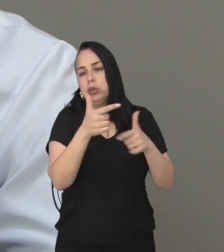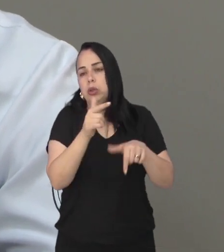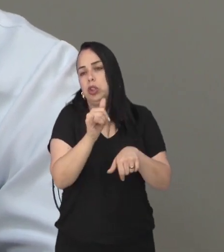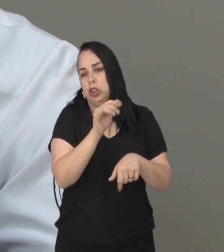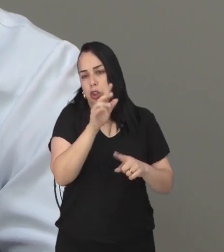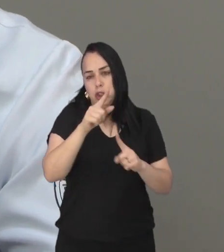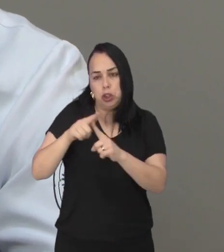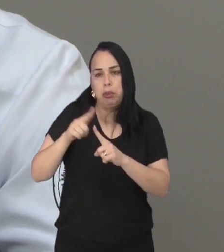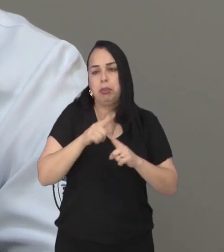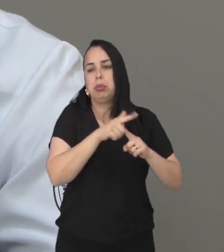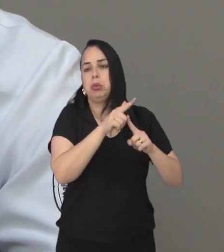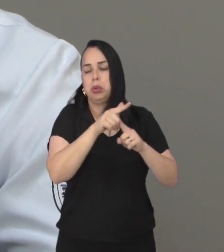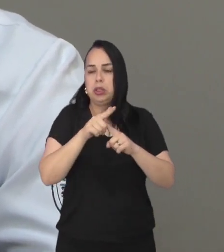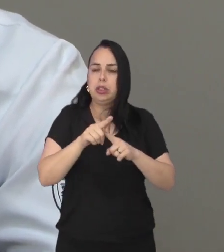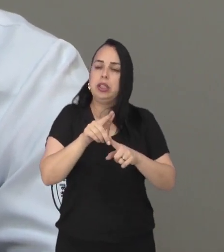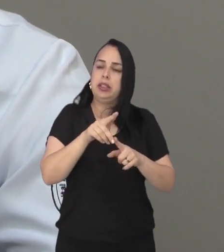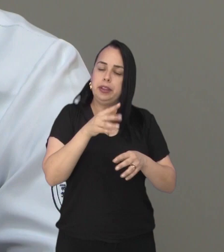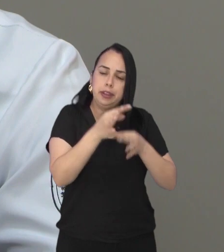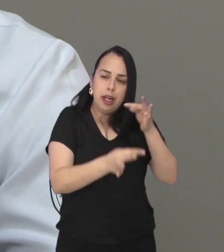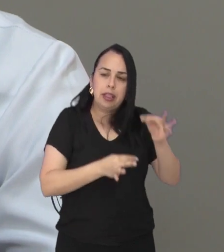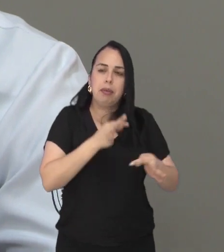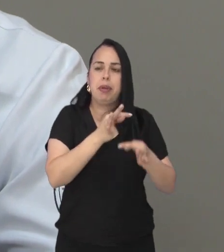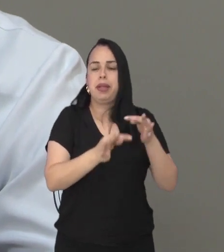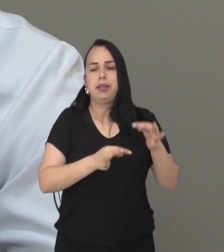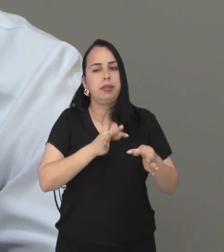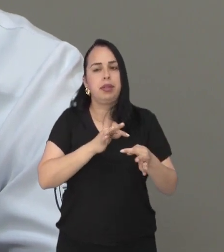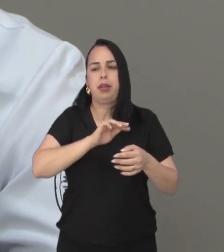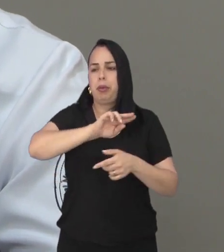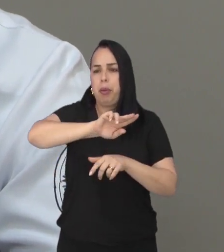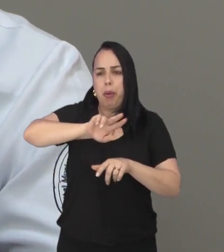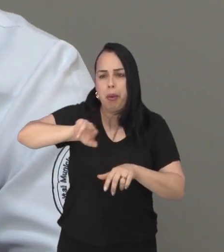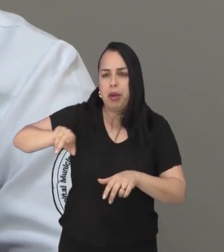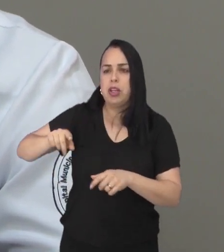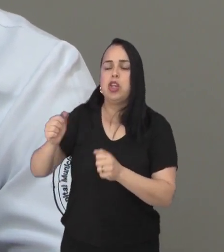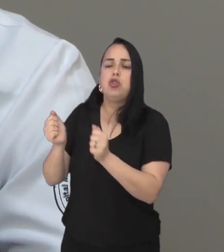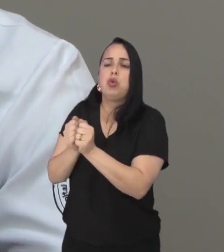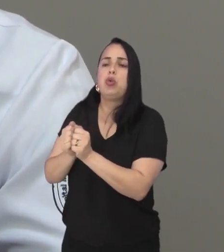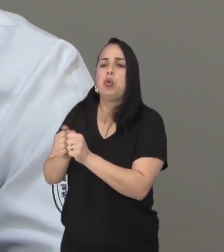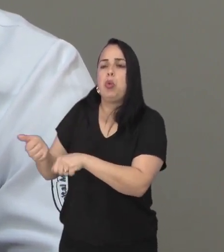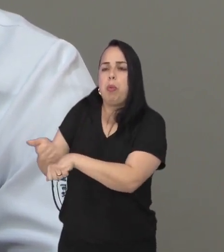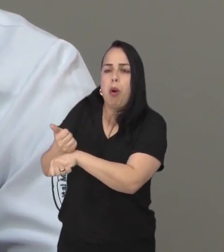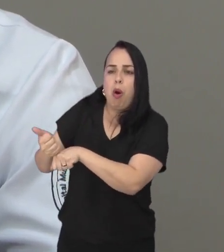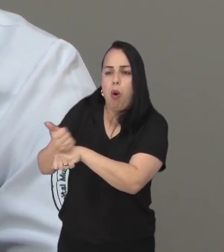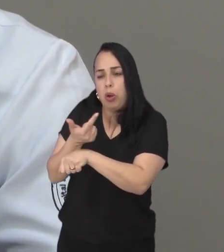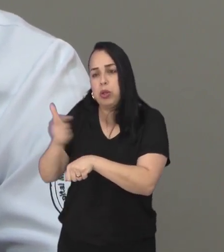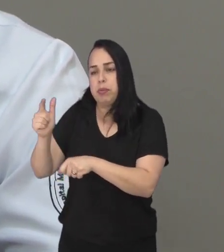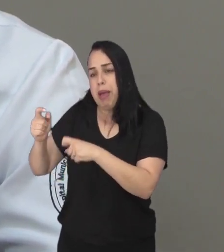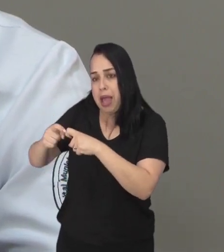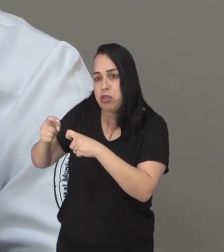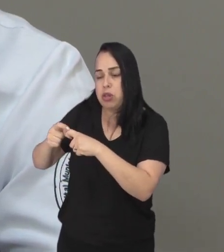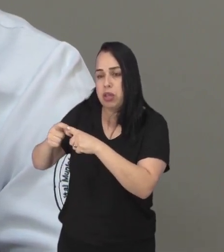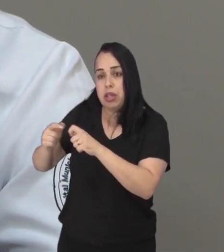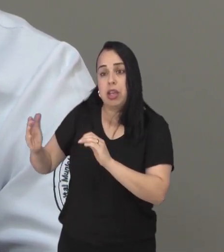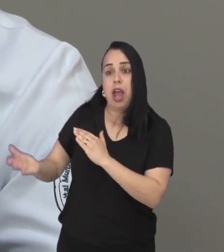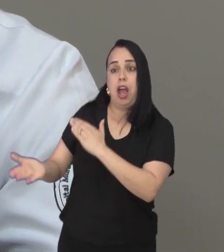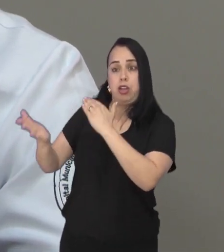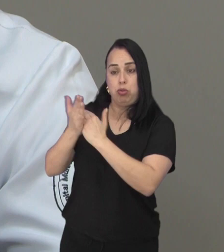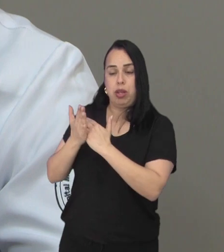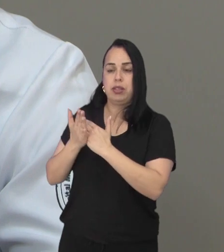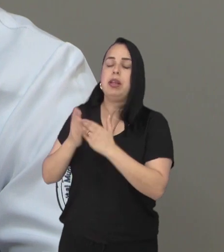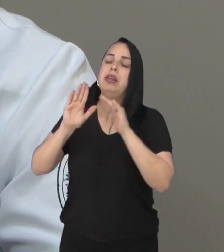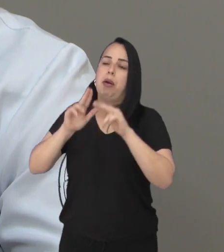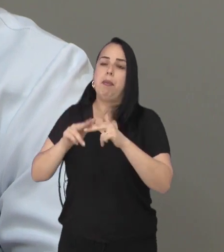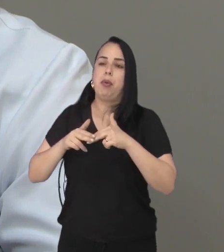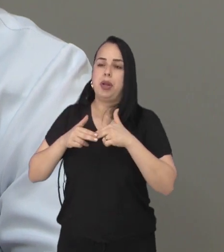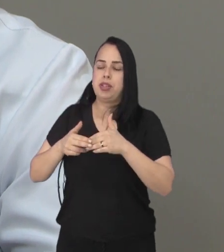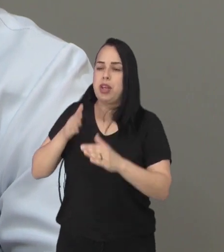tratamento que a gente faz, muitas vezes junto com outros profissionais, fisiatras, ortopedistas, fisioterapeutas. Então assim, quanto antes a